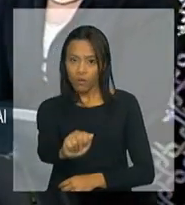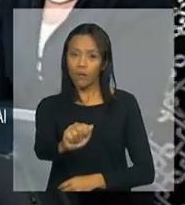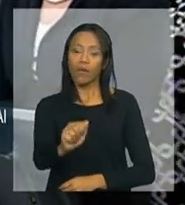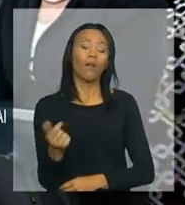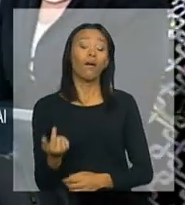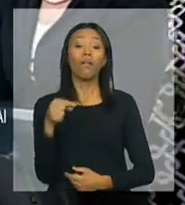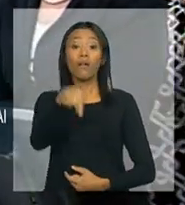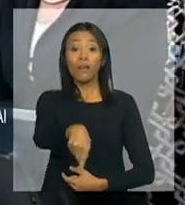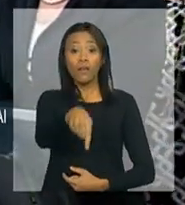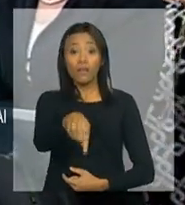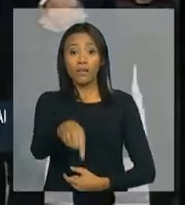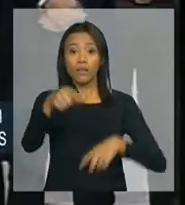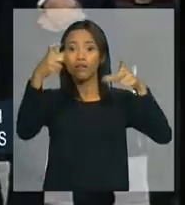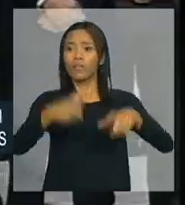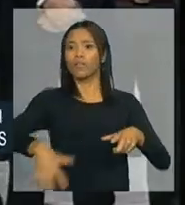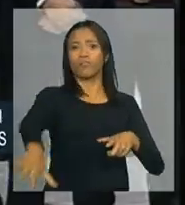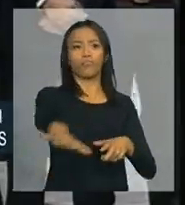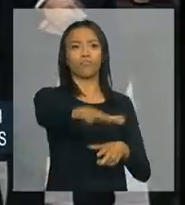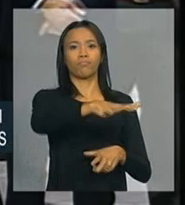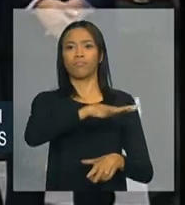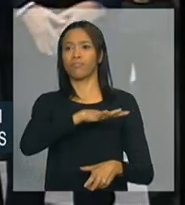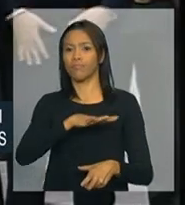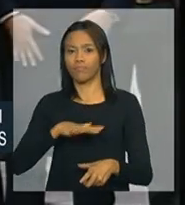presidenta, a gente,